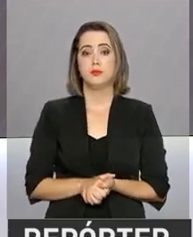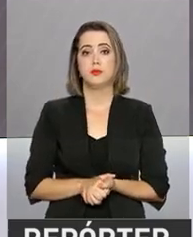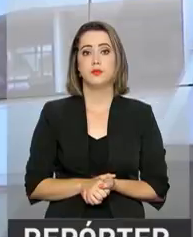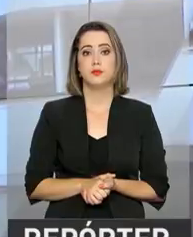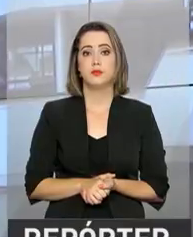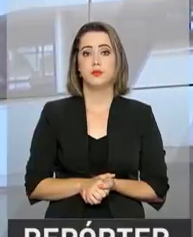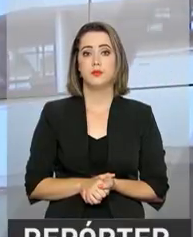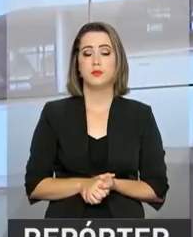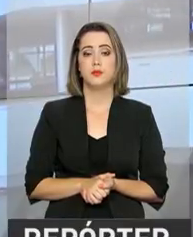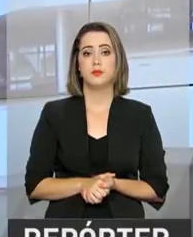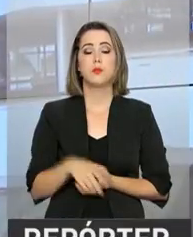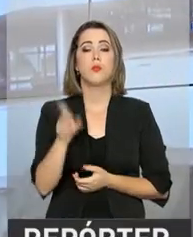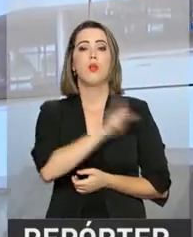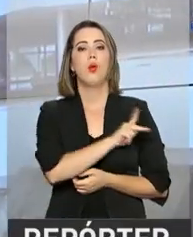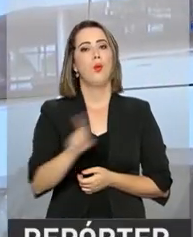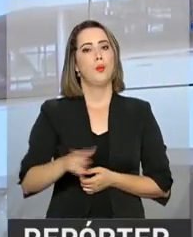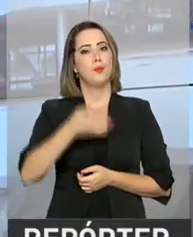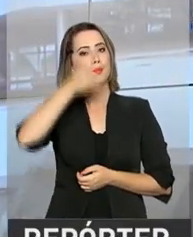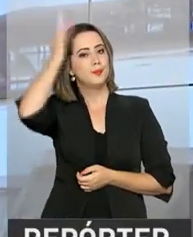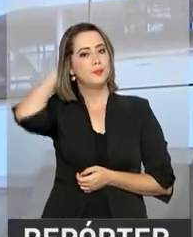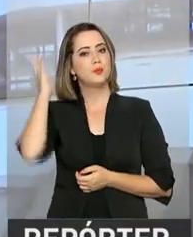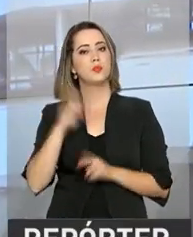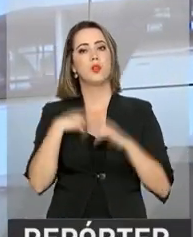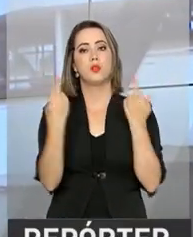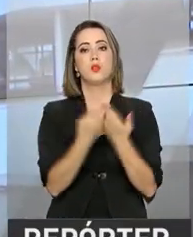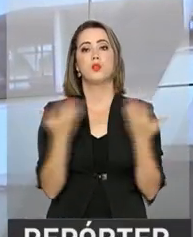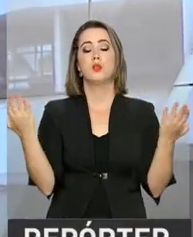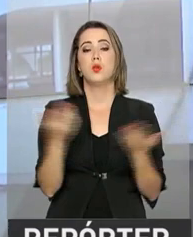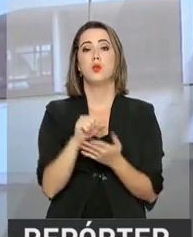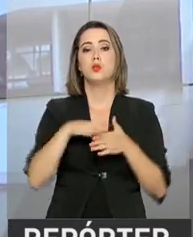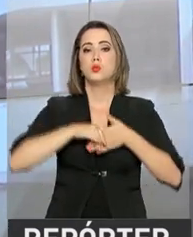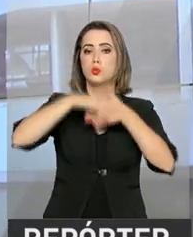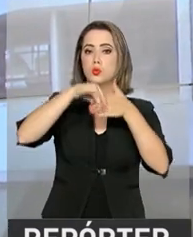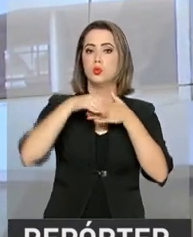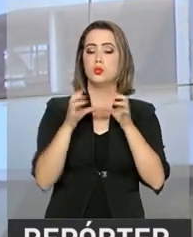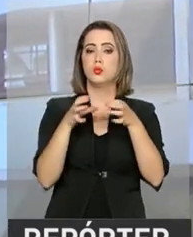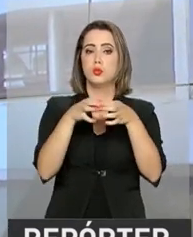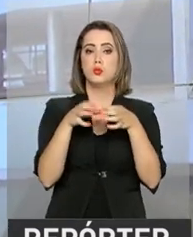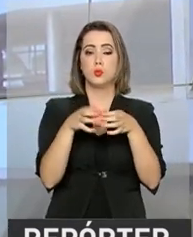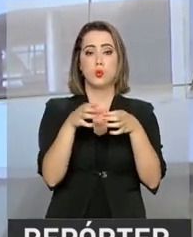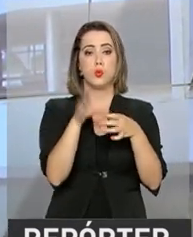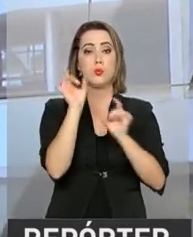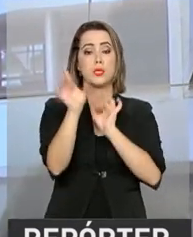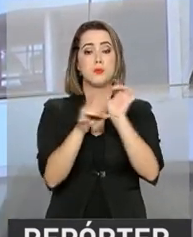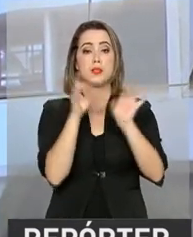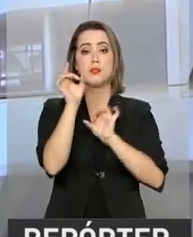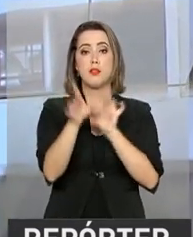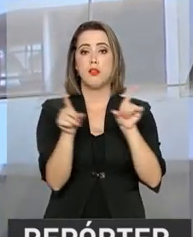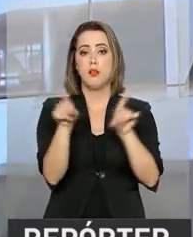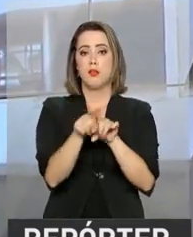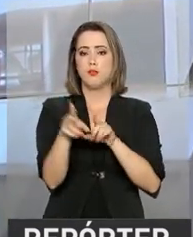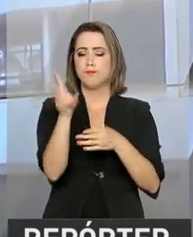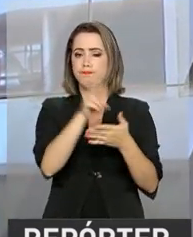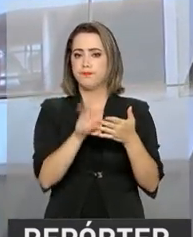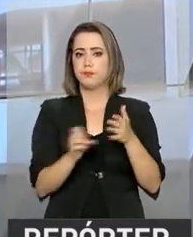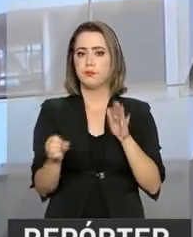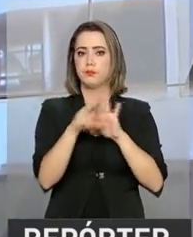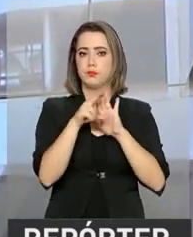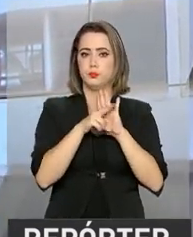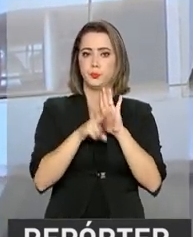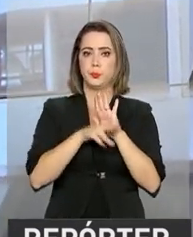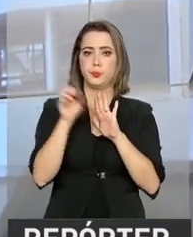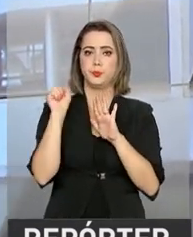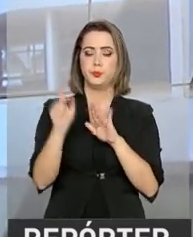perdão o presidente Michel Temer se reuniu hoje com líderes e parlamentares da comissão especial que analisa a reforma da